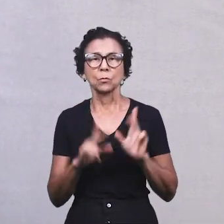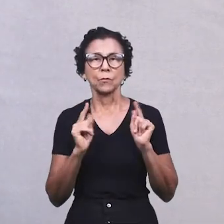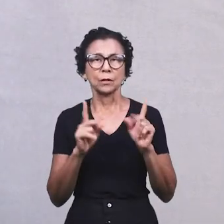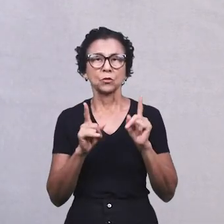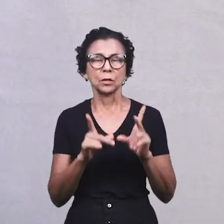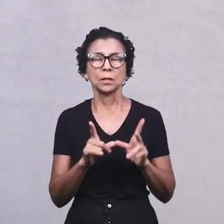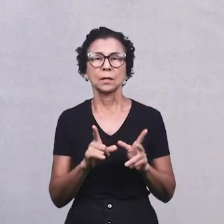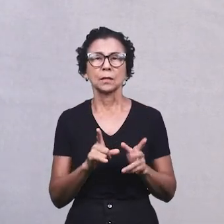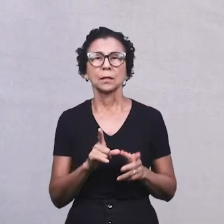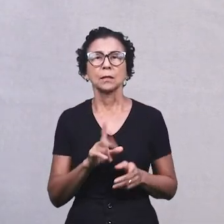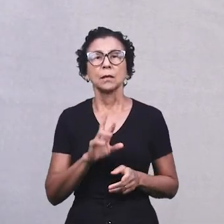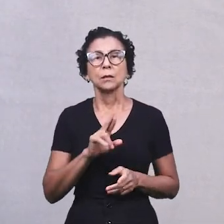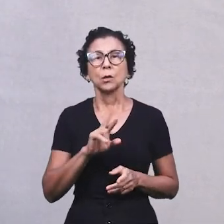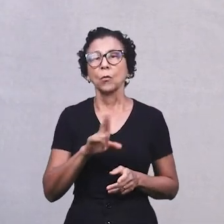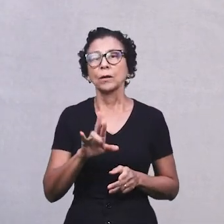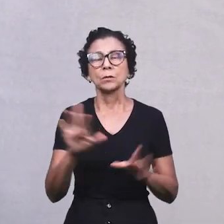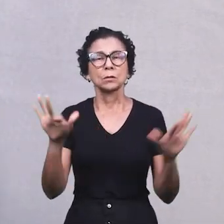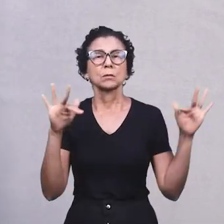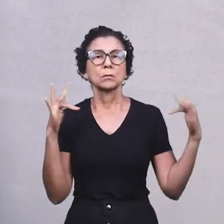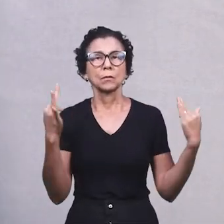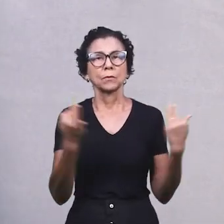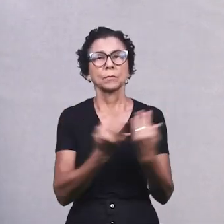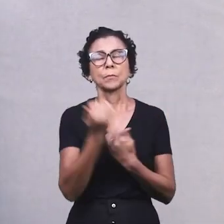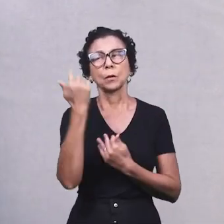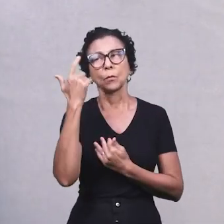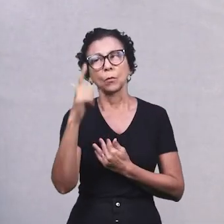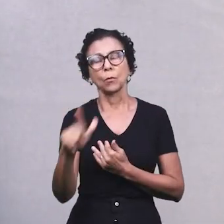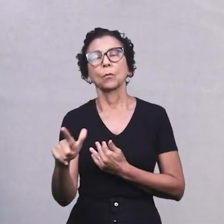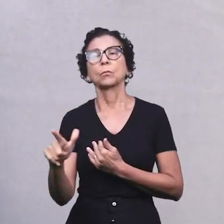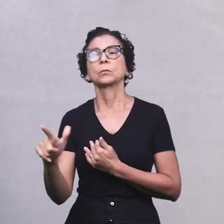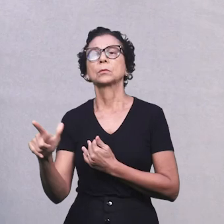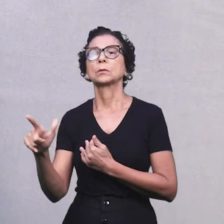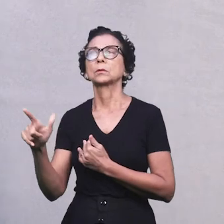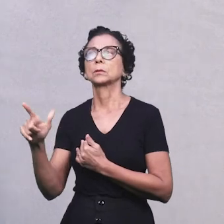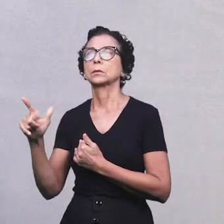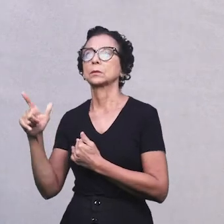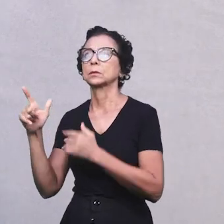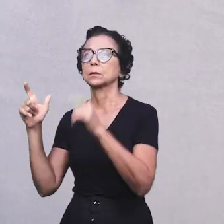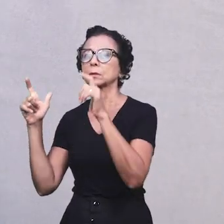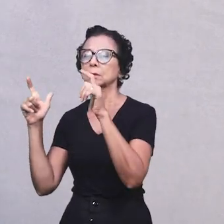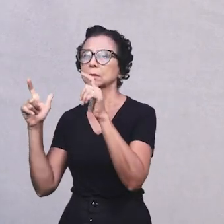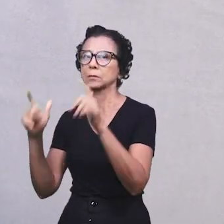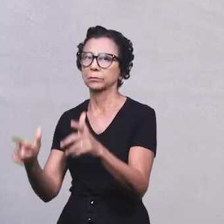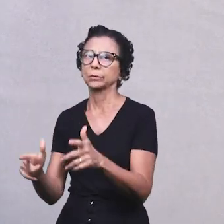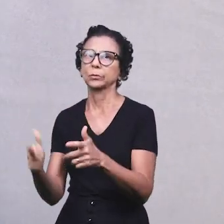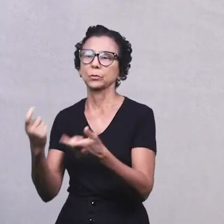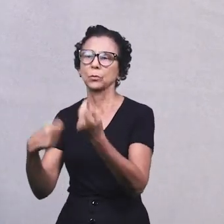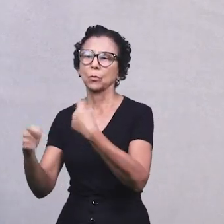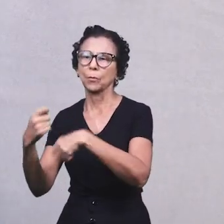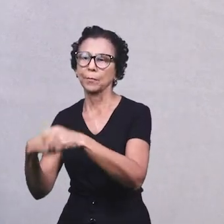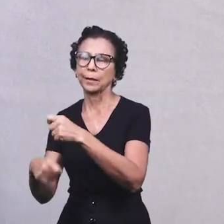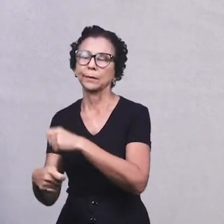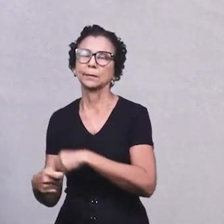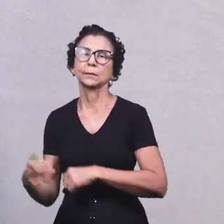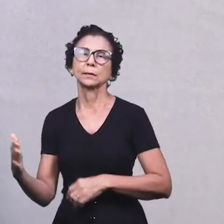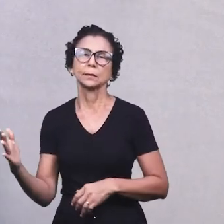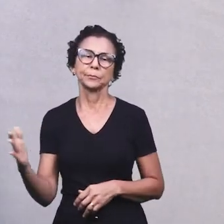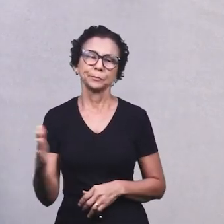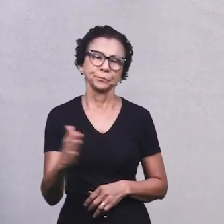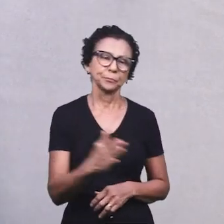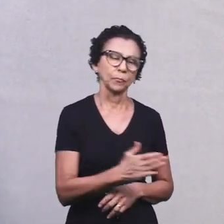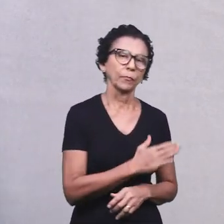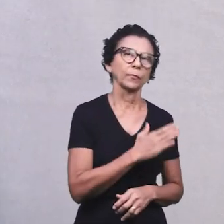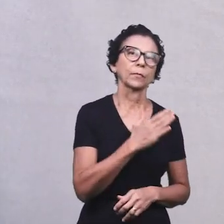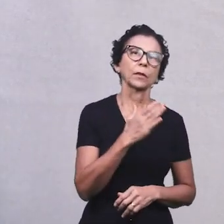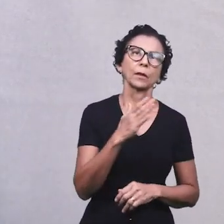famílias, agora eu comecei a fornecer para outros estabelecimentos. Então, aí eu precisei passar para uma nova